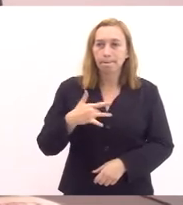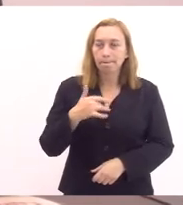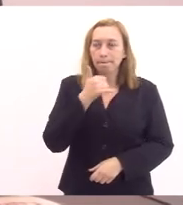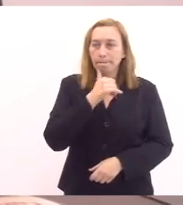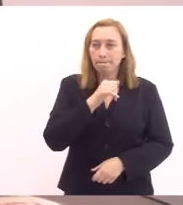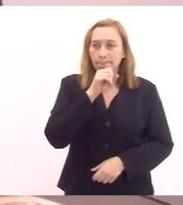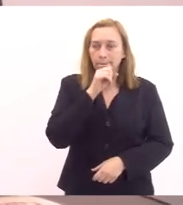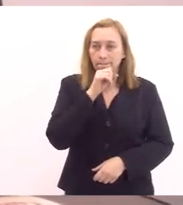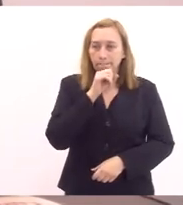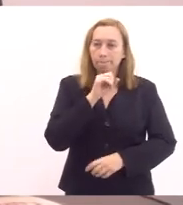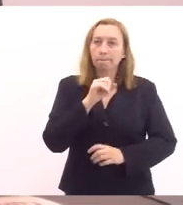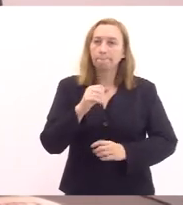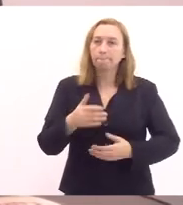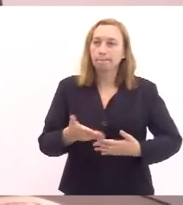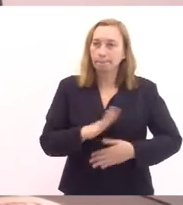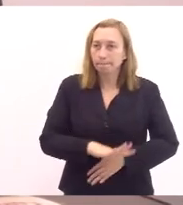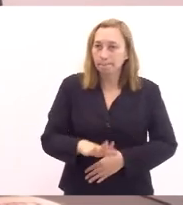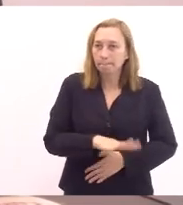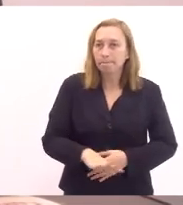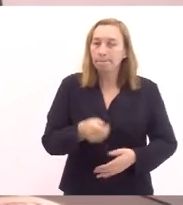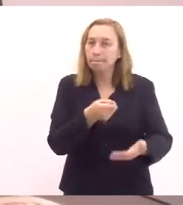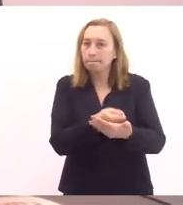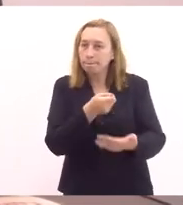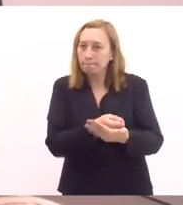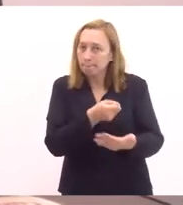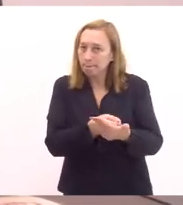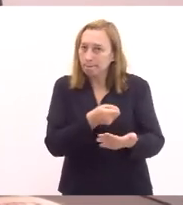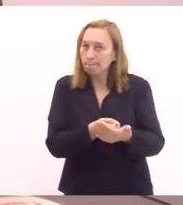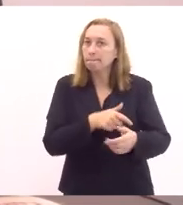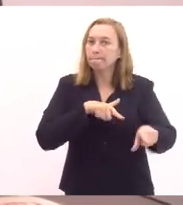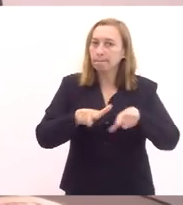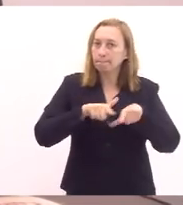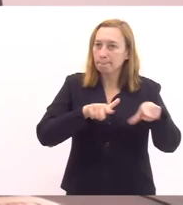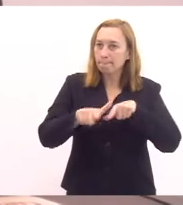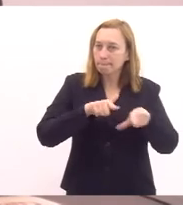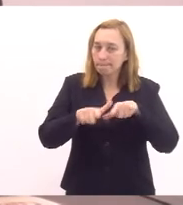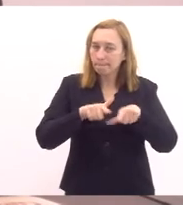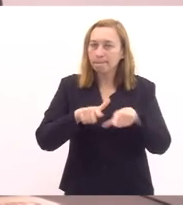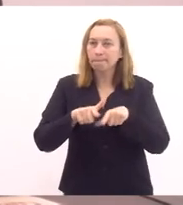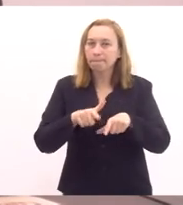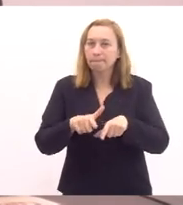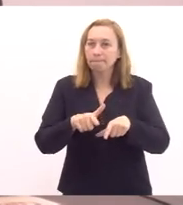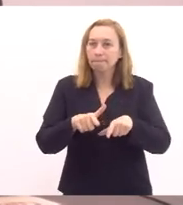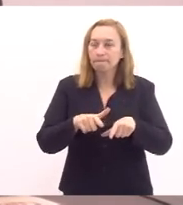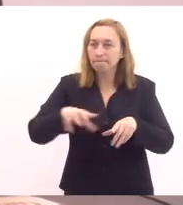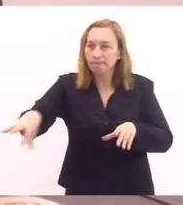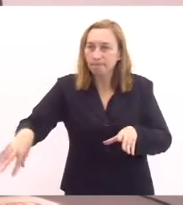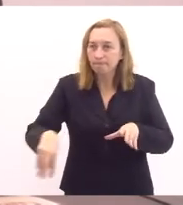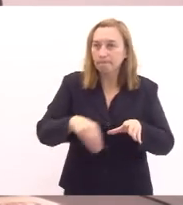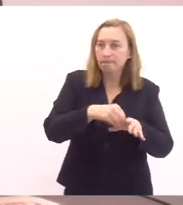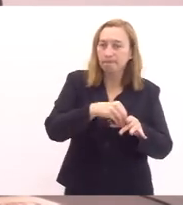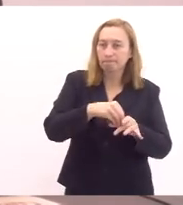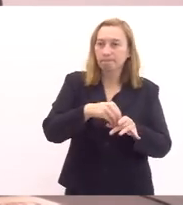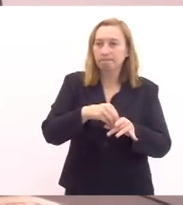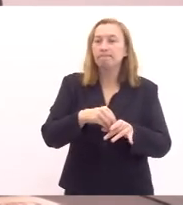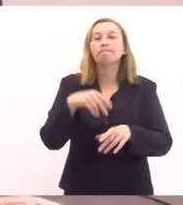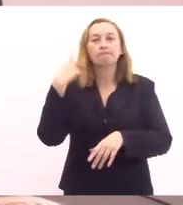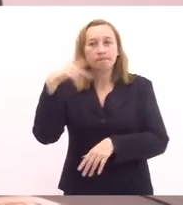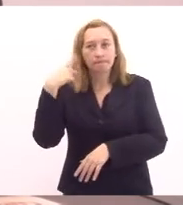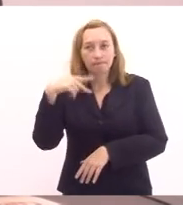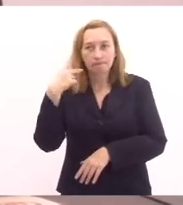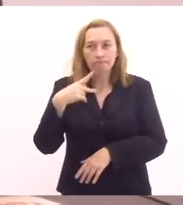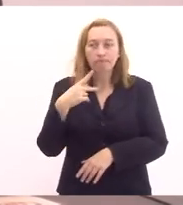uma vem cobrando da SMS vem trabalhando né vem fomentando a implantação né das